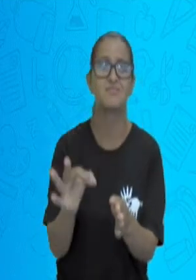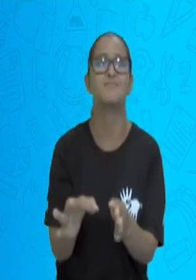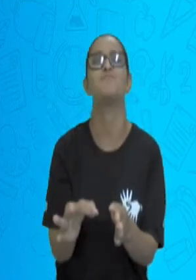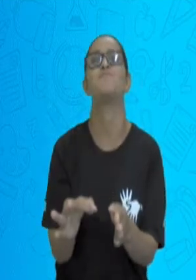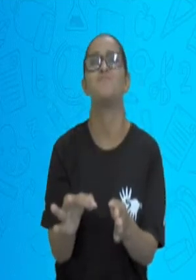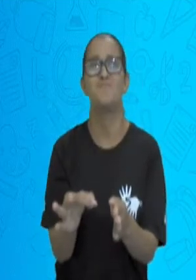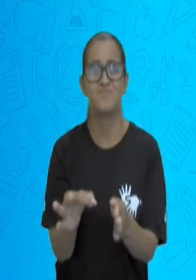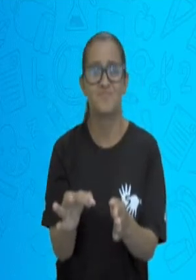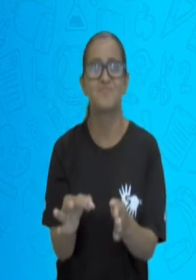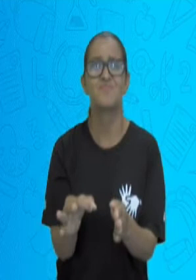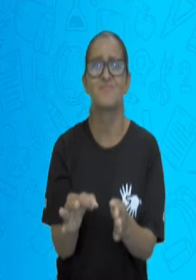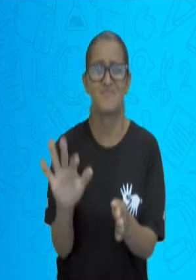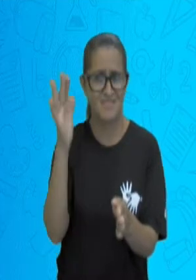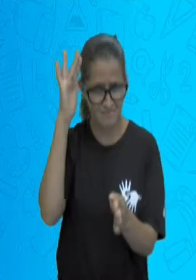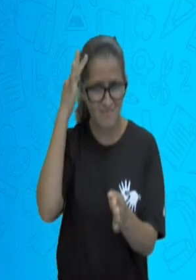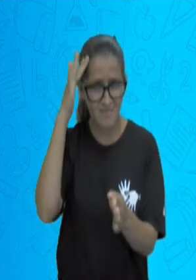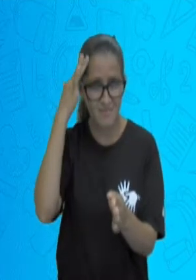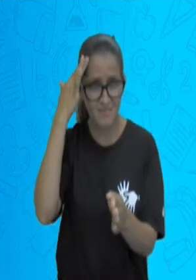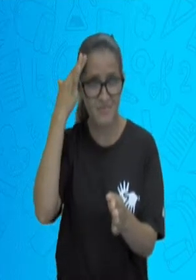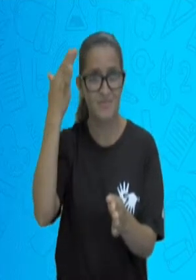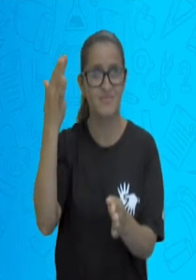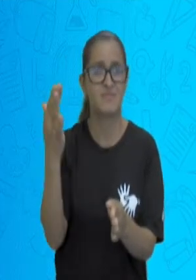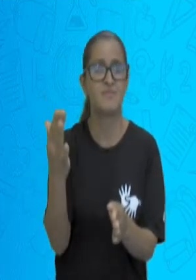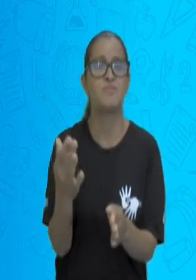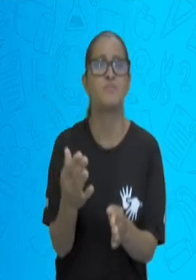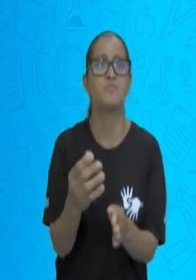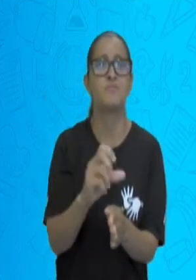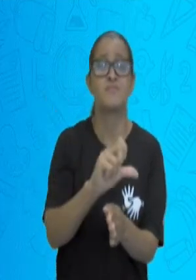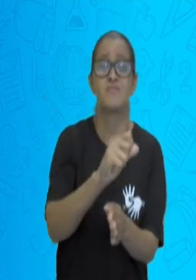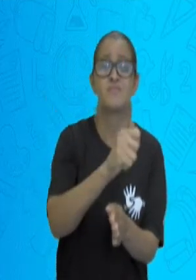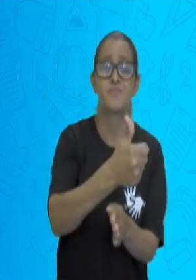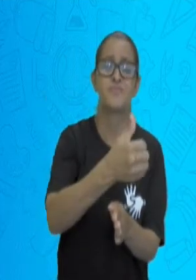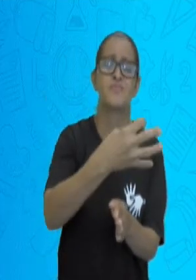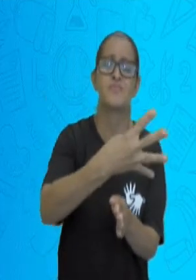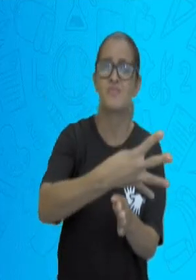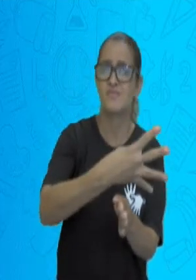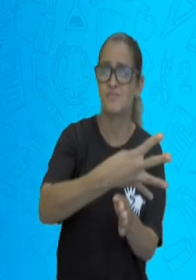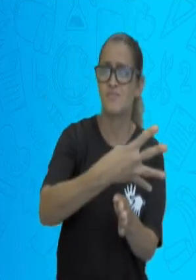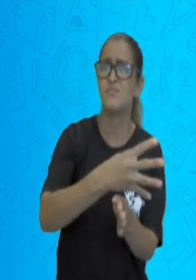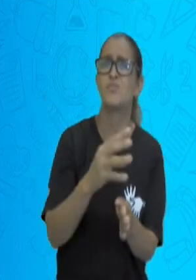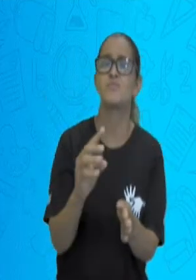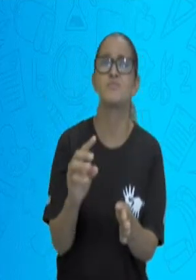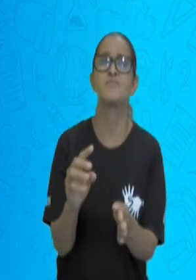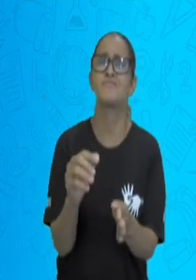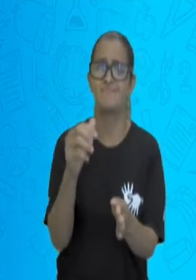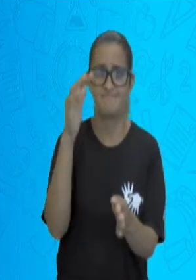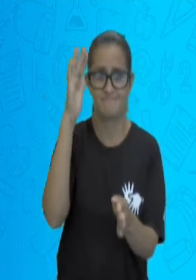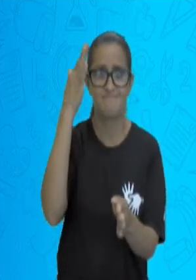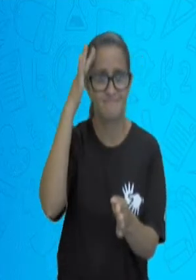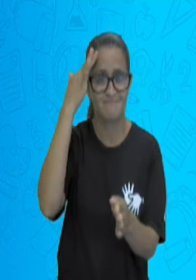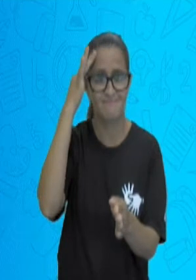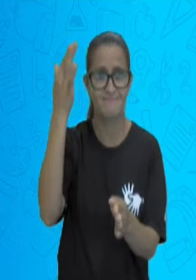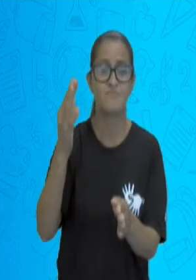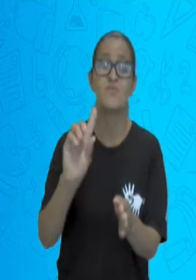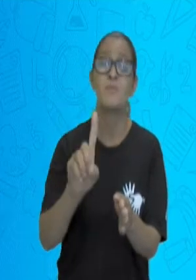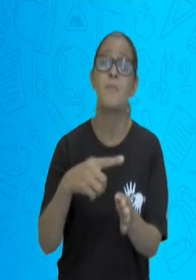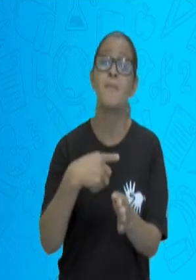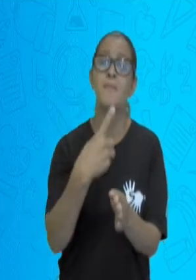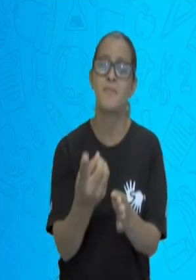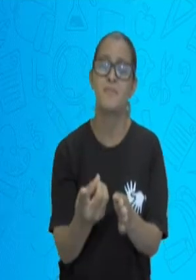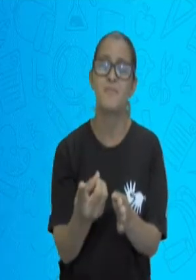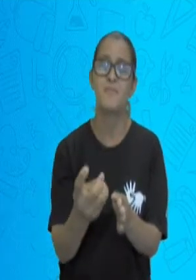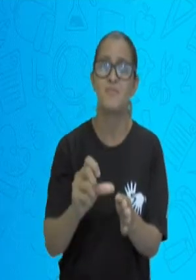Nós temos o número 14. E o que vem depois do 15 é o 16.